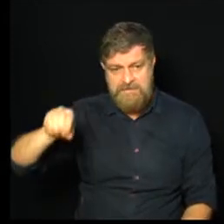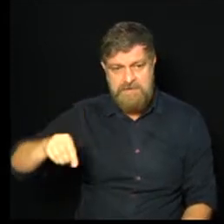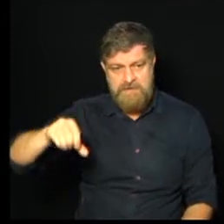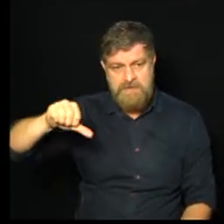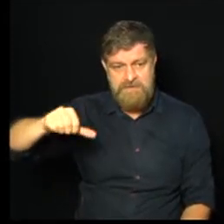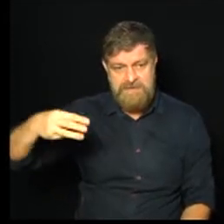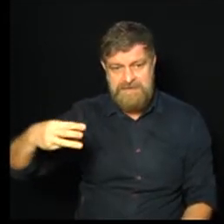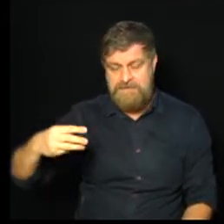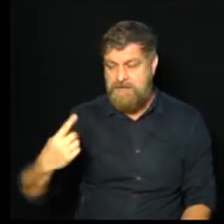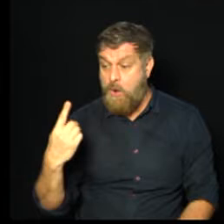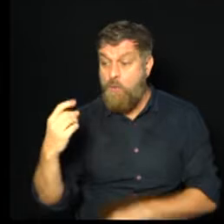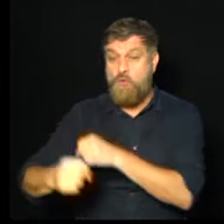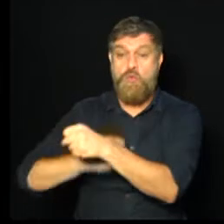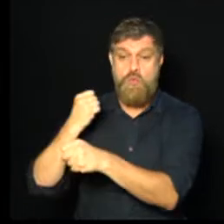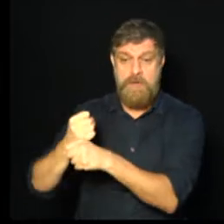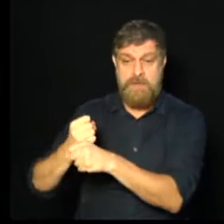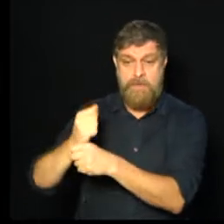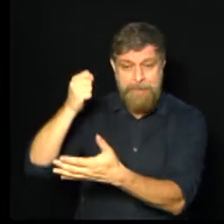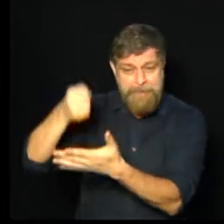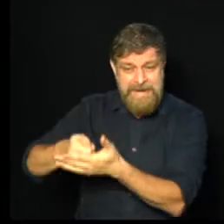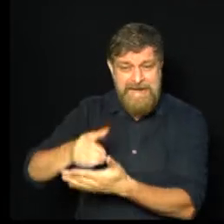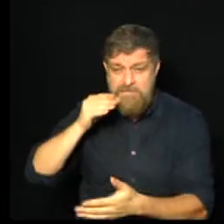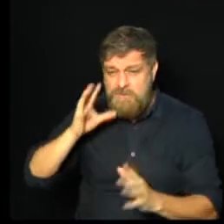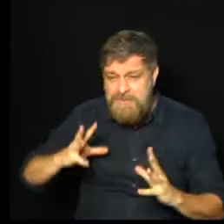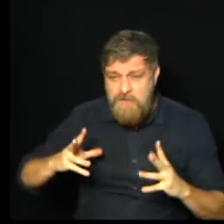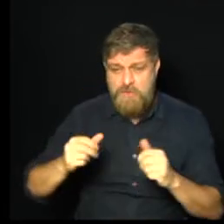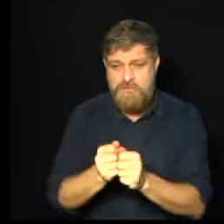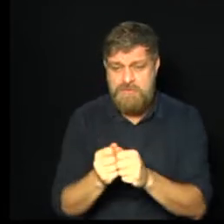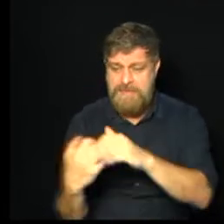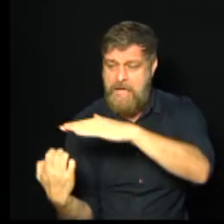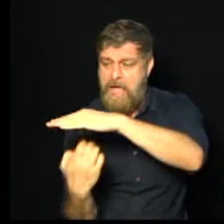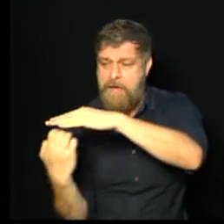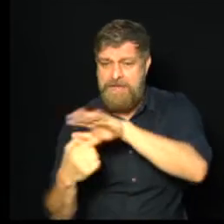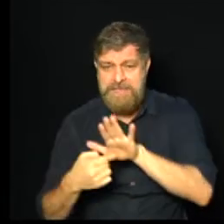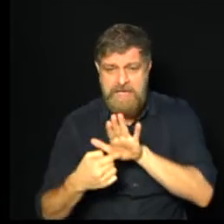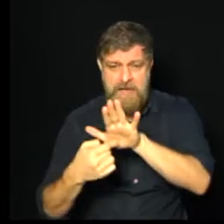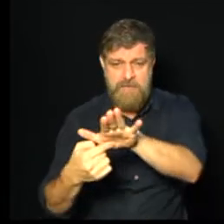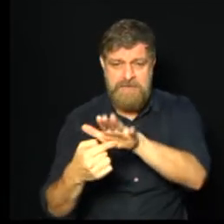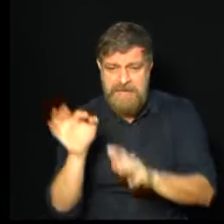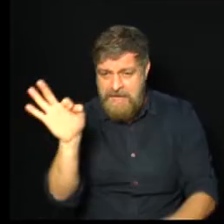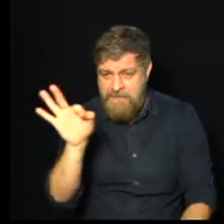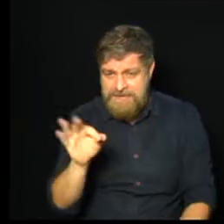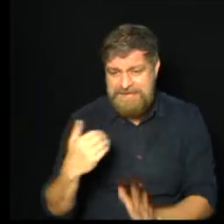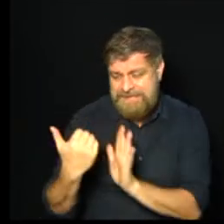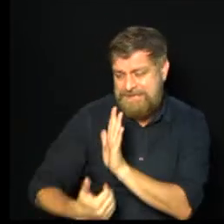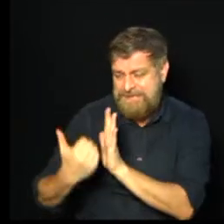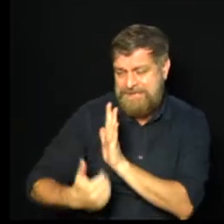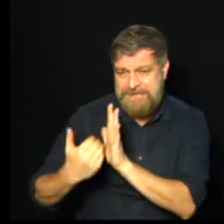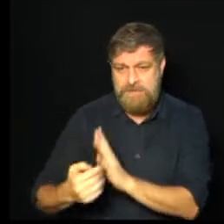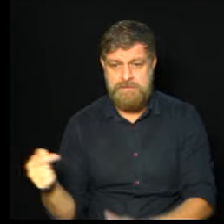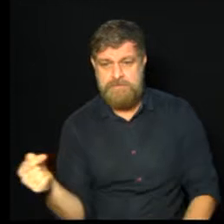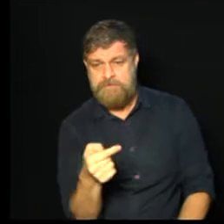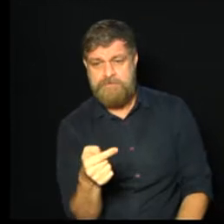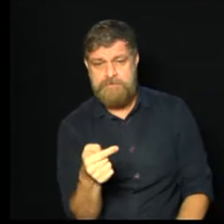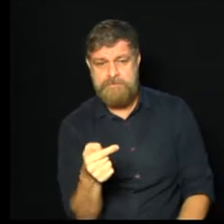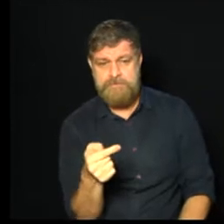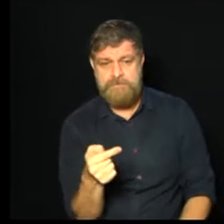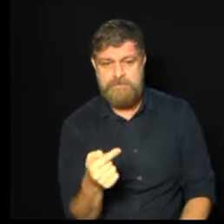16.499.330,93 para cada ano. Quem apresentasse o maior percentual de desconto em cima desse valor